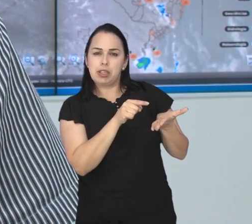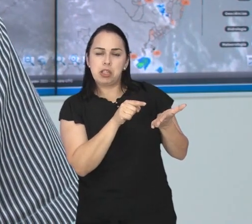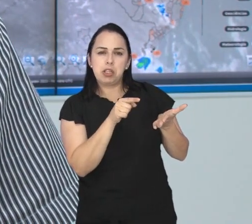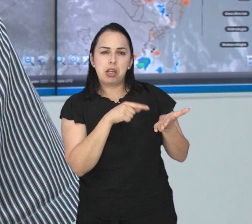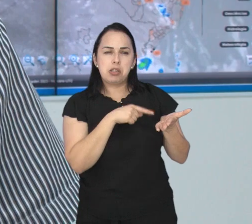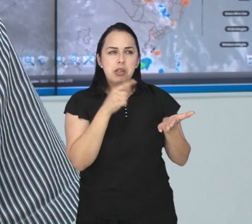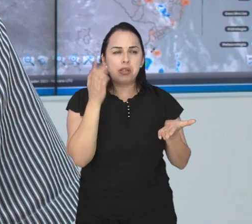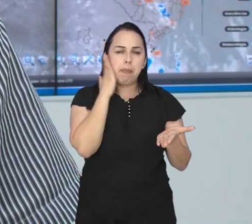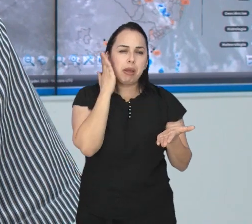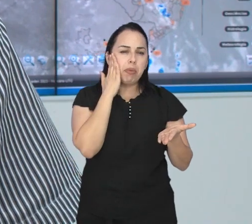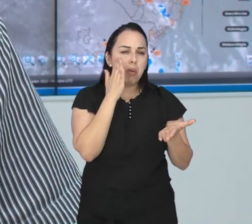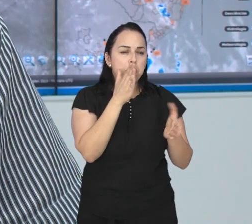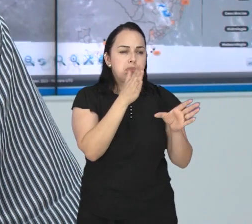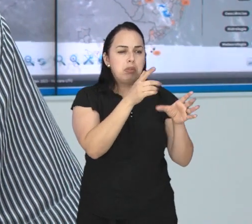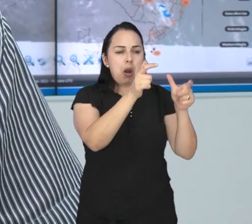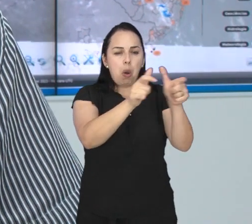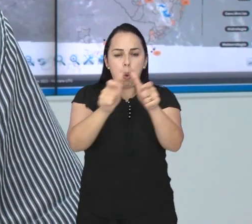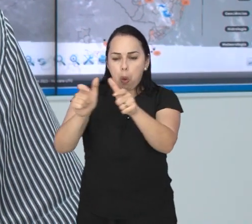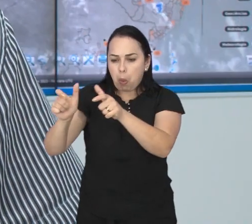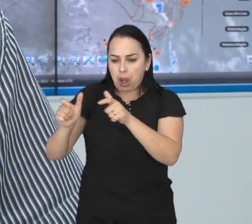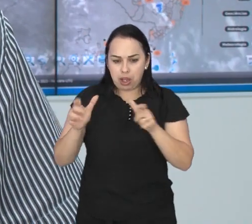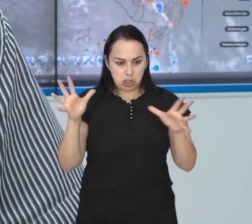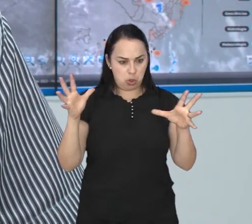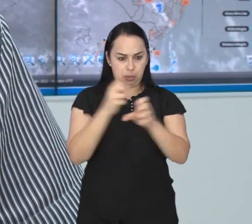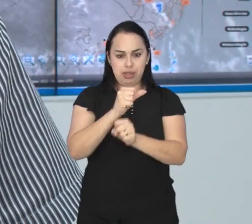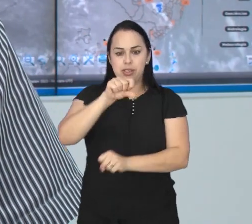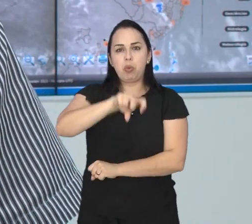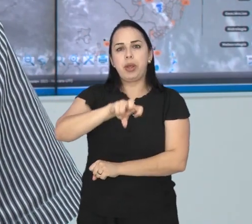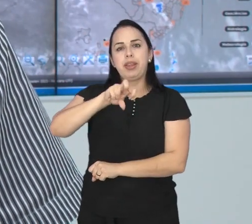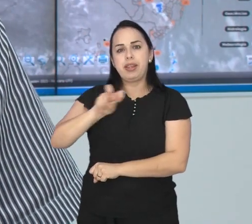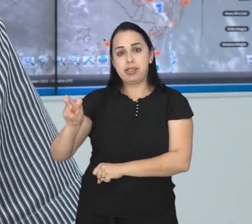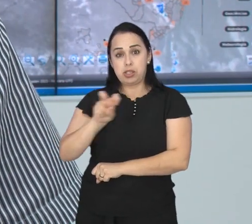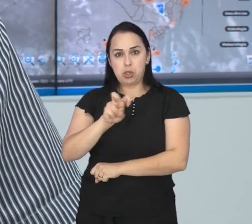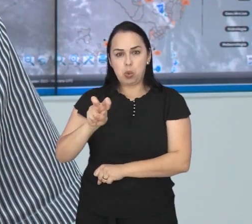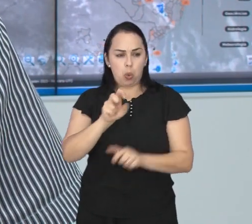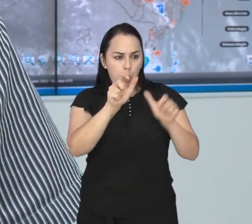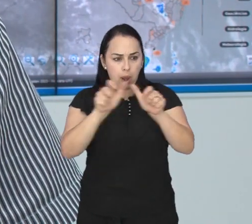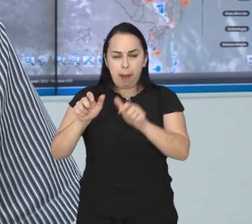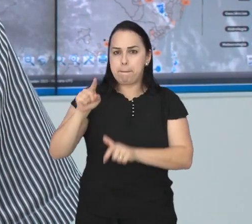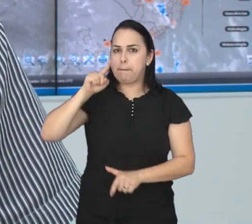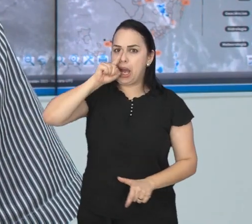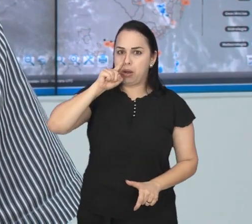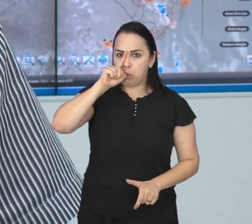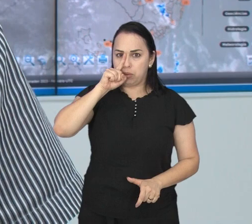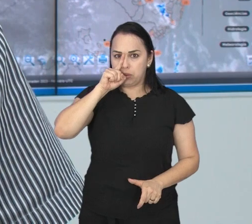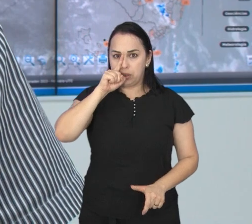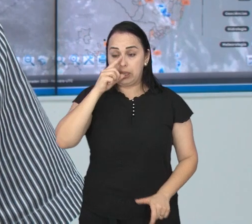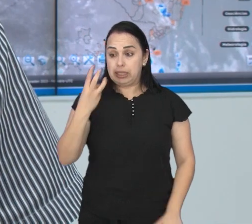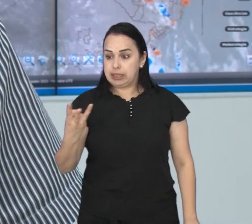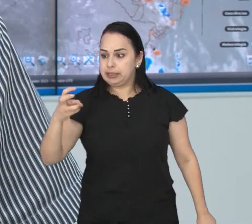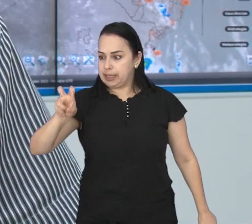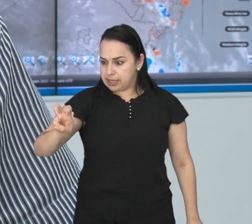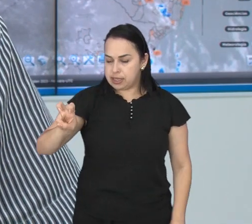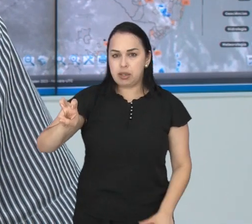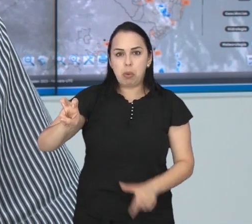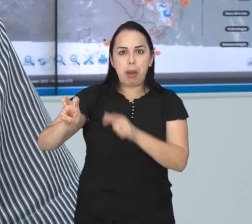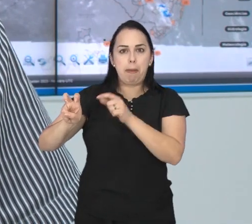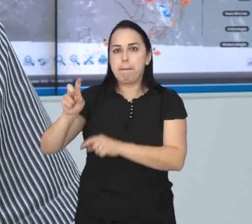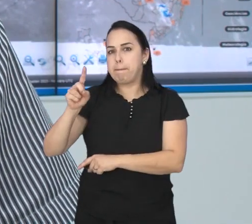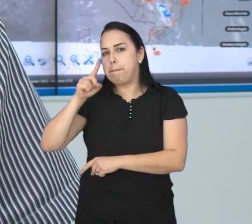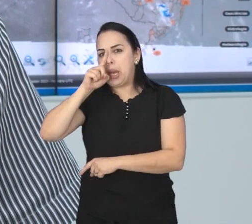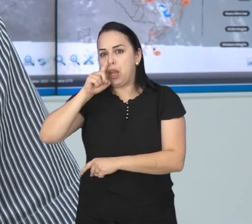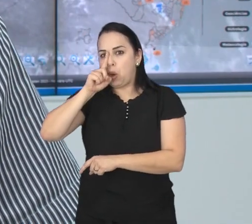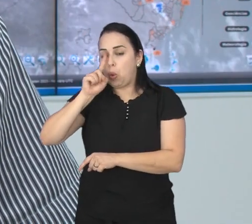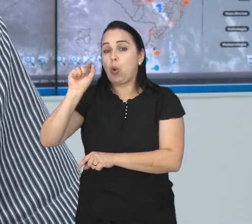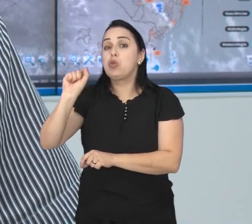foram mapeados 55 áreas de risco. Dessas 55 áreas de risco, 35 estão associadas com